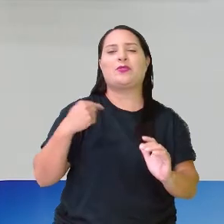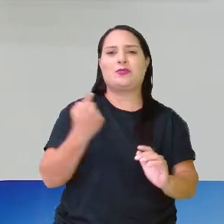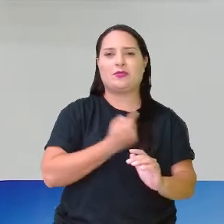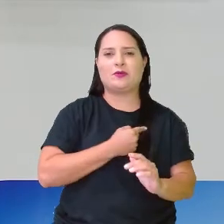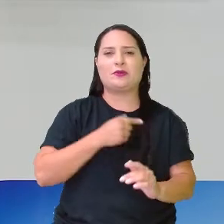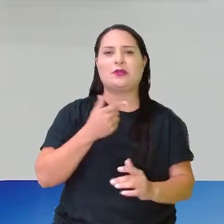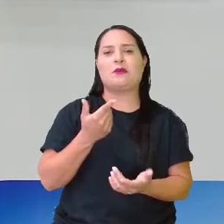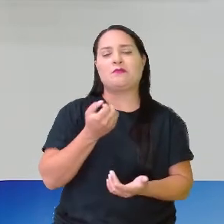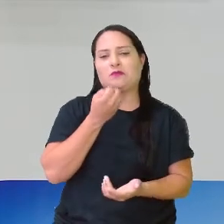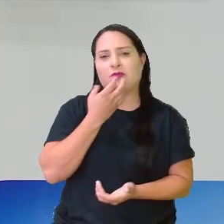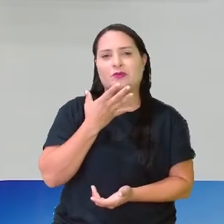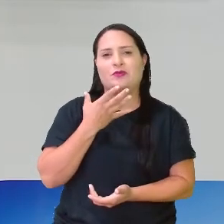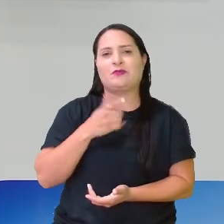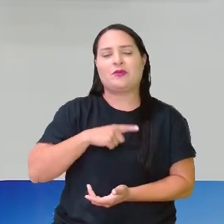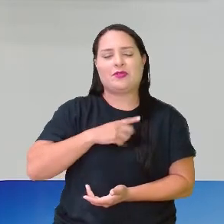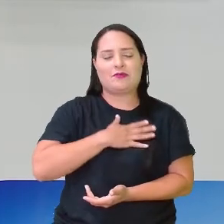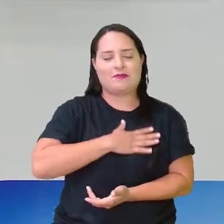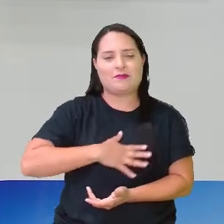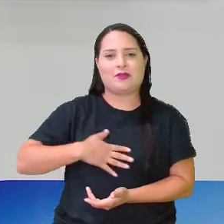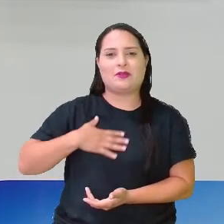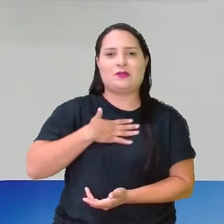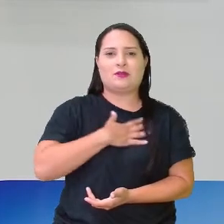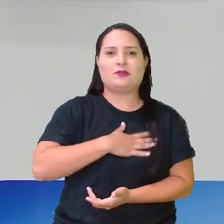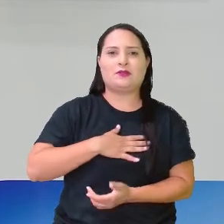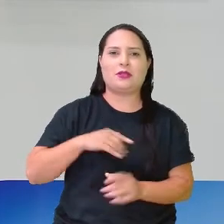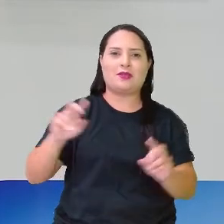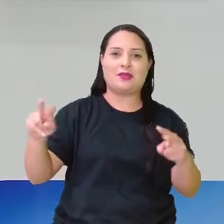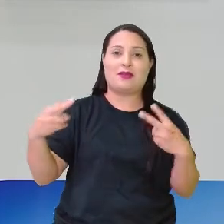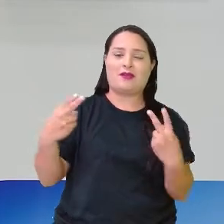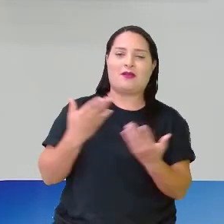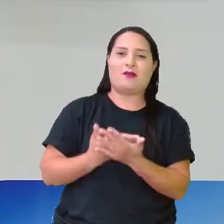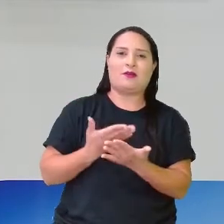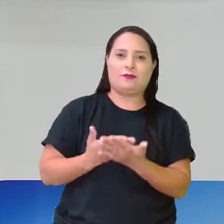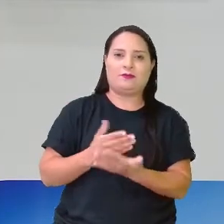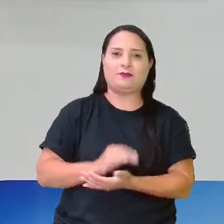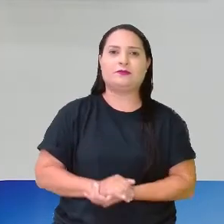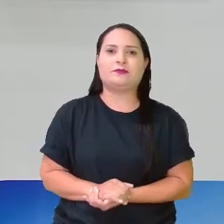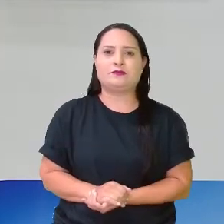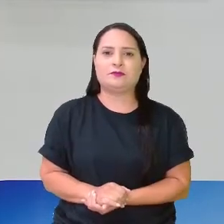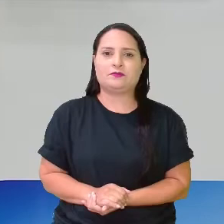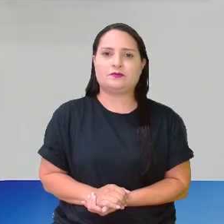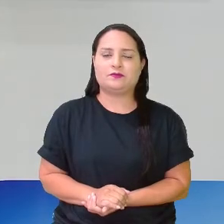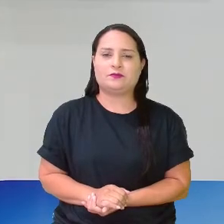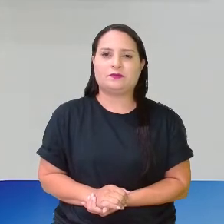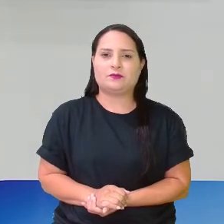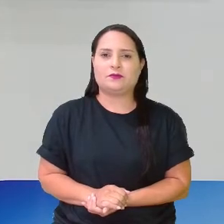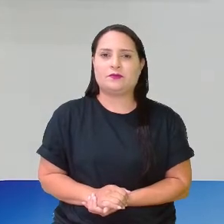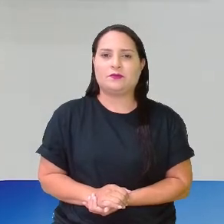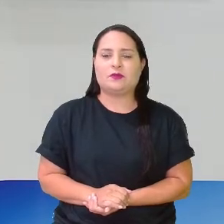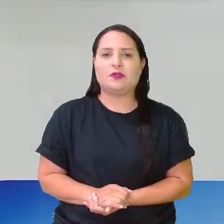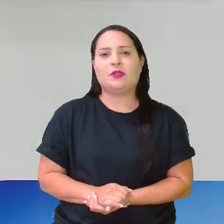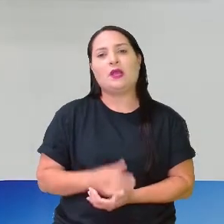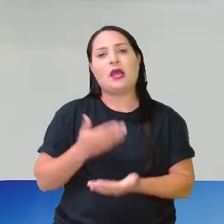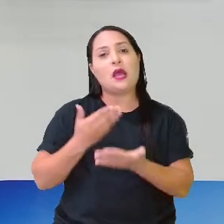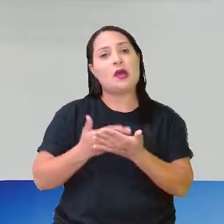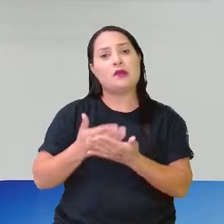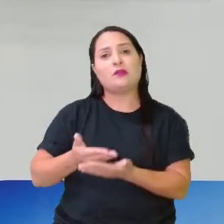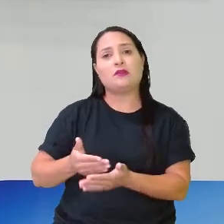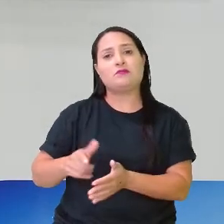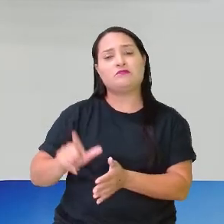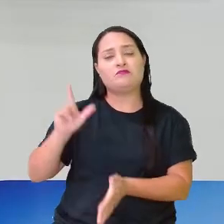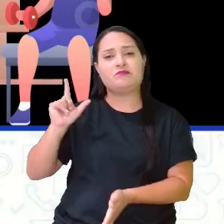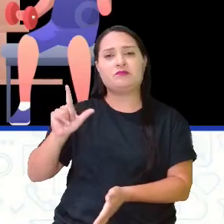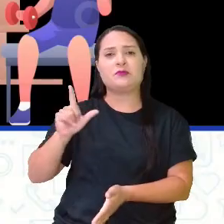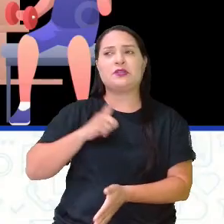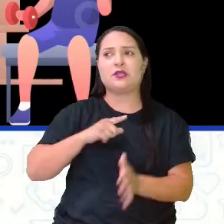à vontade e é um prazer ter vocês aqui assistindo às nossas aulas. Então, na aula anterior, como eu falei, temos aí